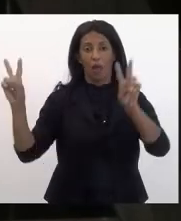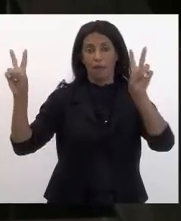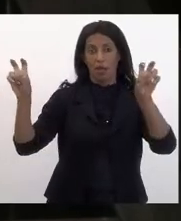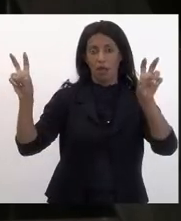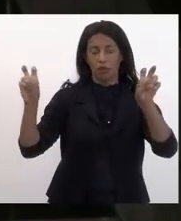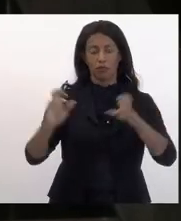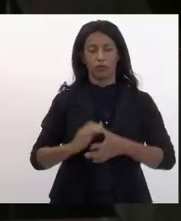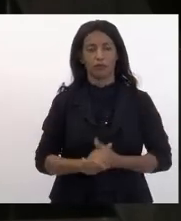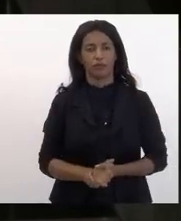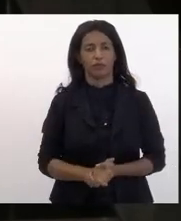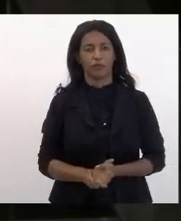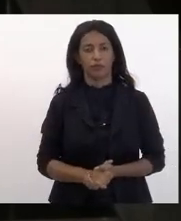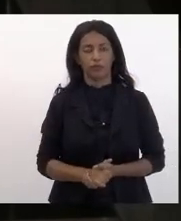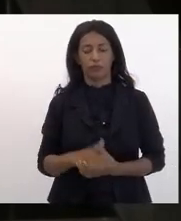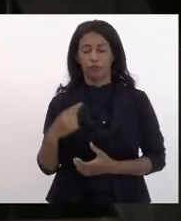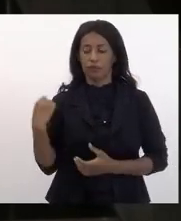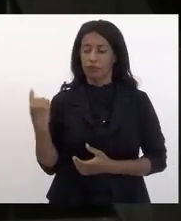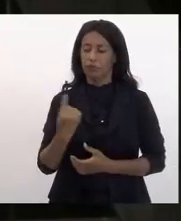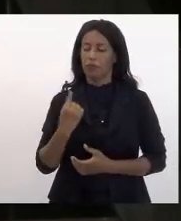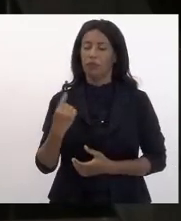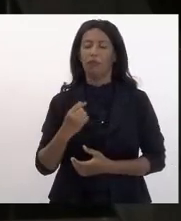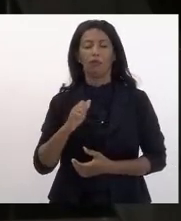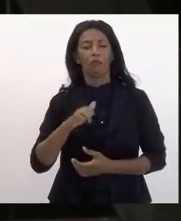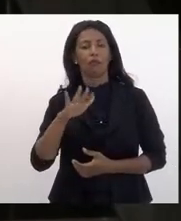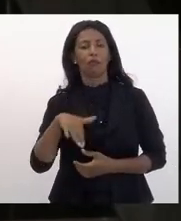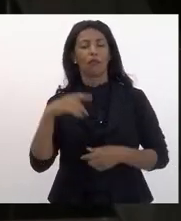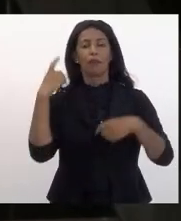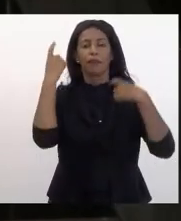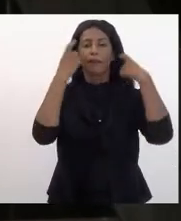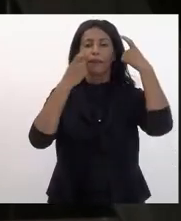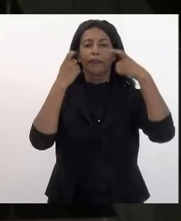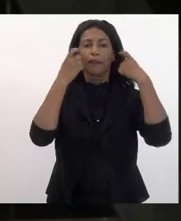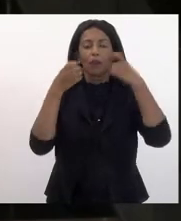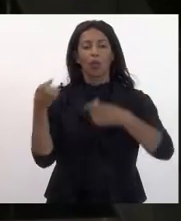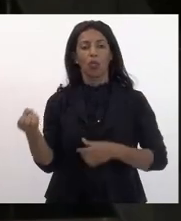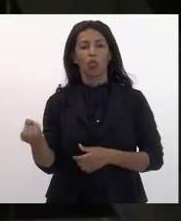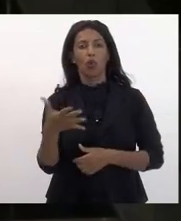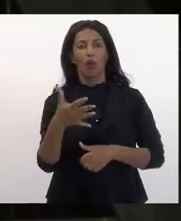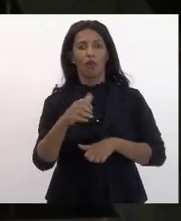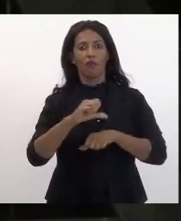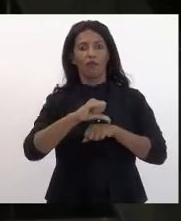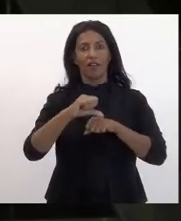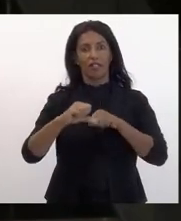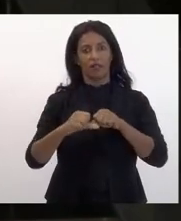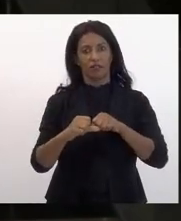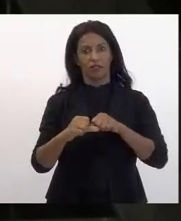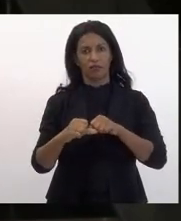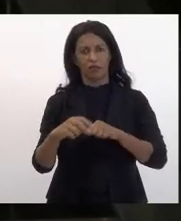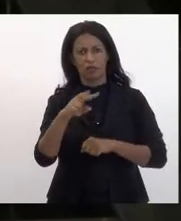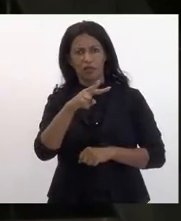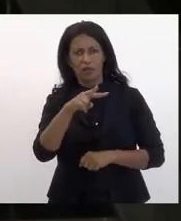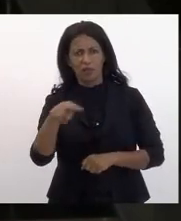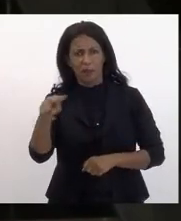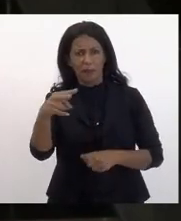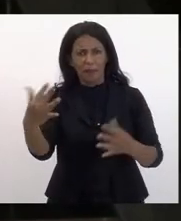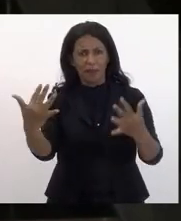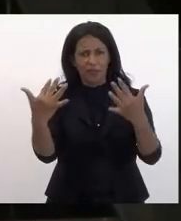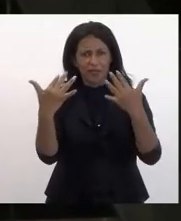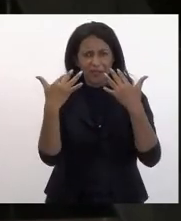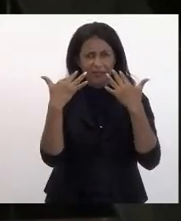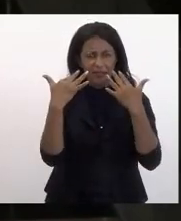aspas. A gente está muito preocupado com a nova variante. Senhores, preste